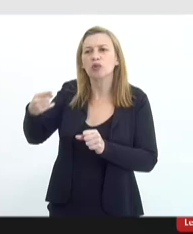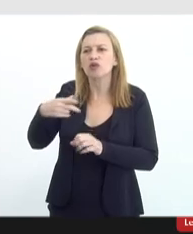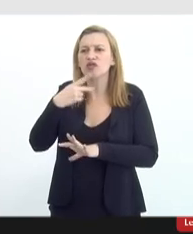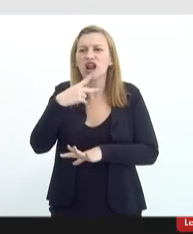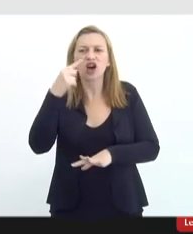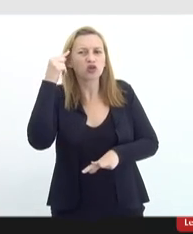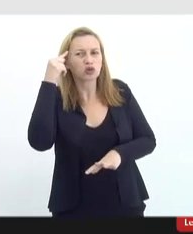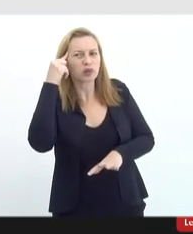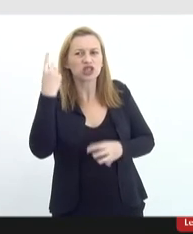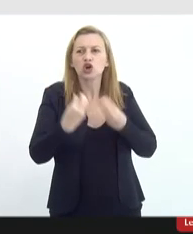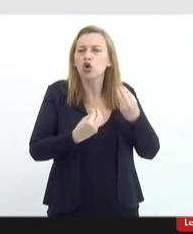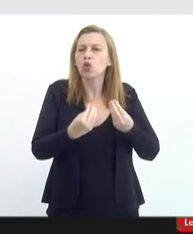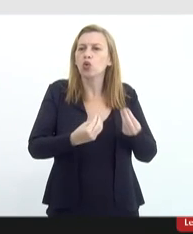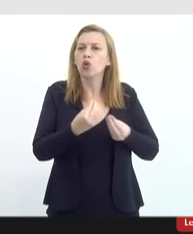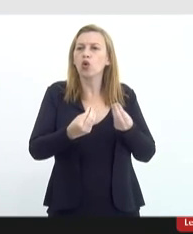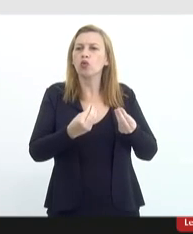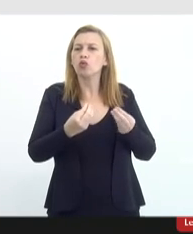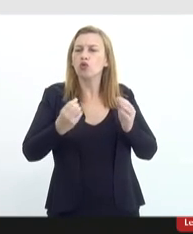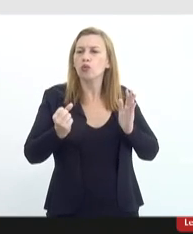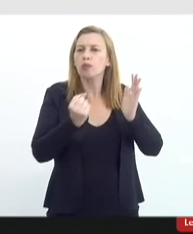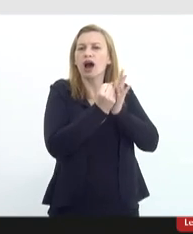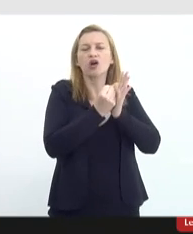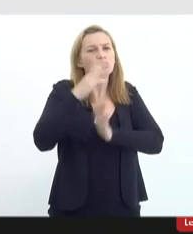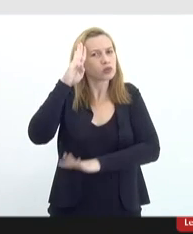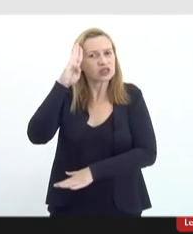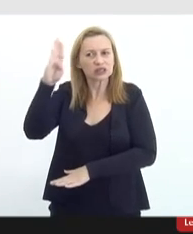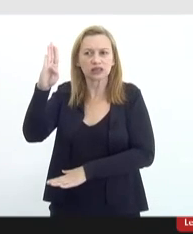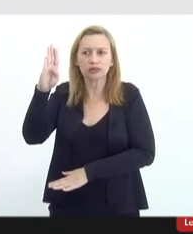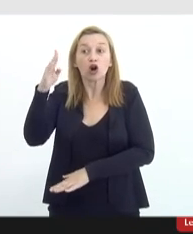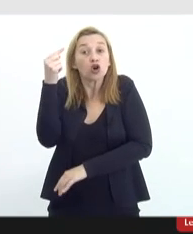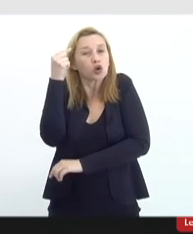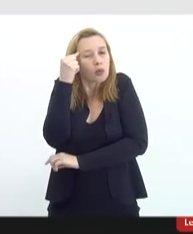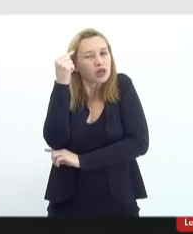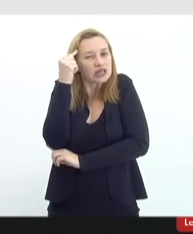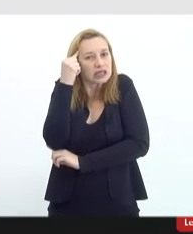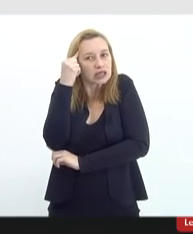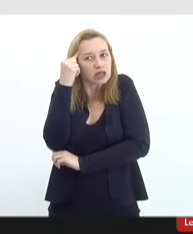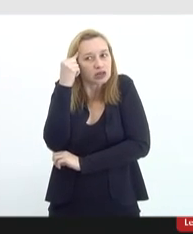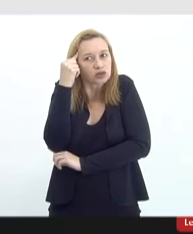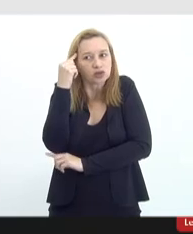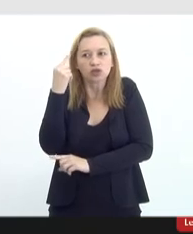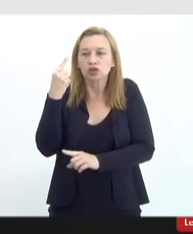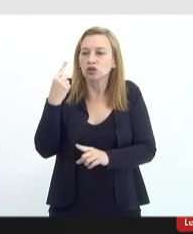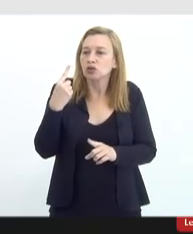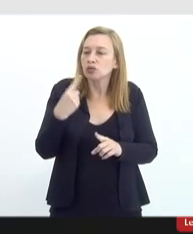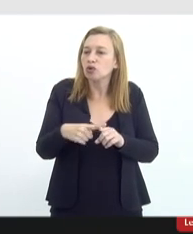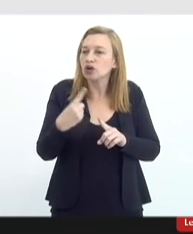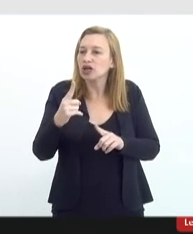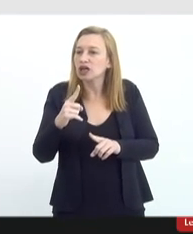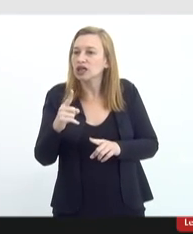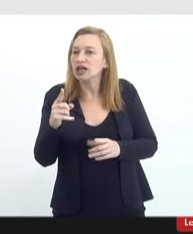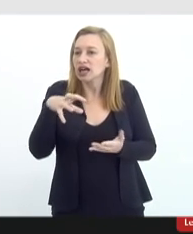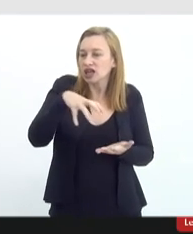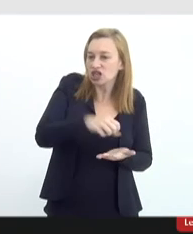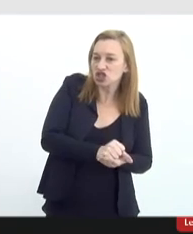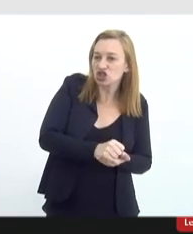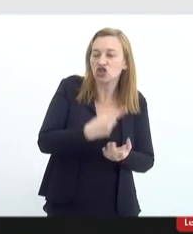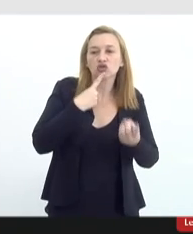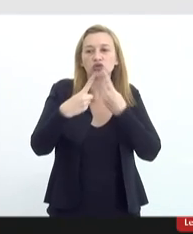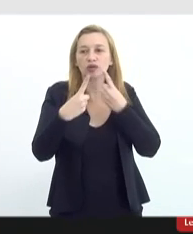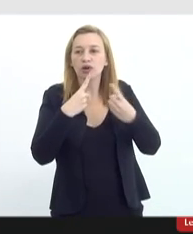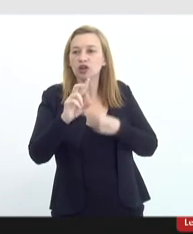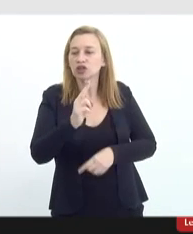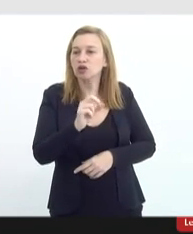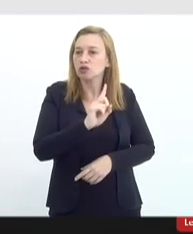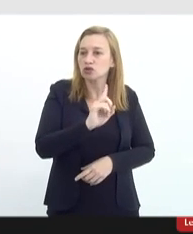estou pensando como um marco fundamental. Eu estou pensando, e porque ele está no registro, ele está no debate, não só acadêmico,